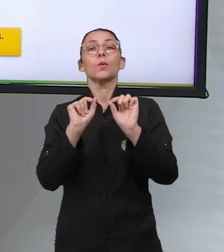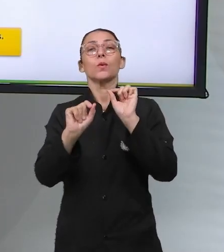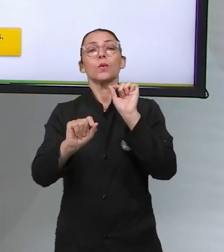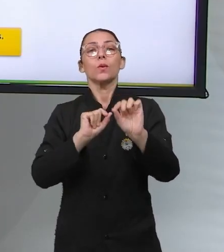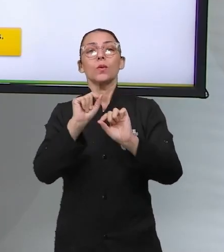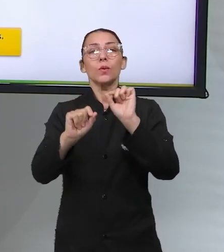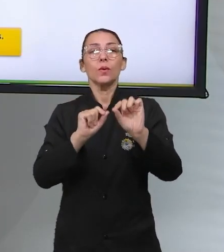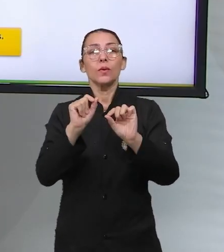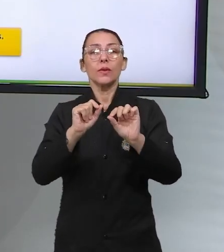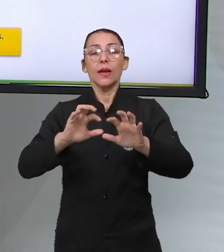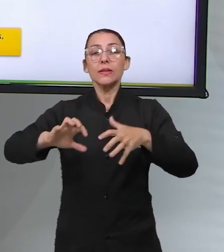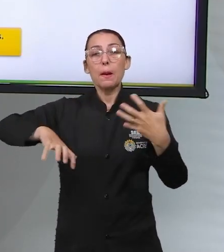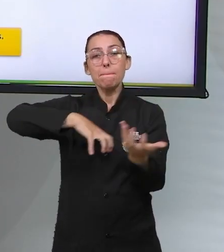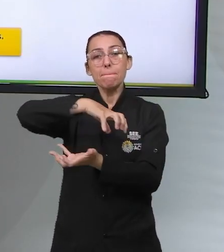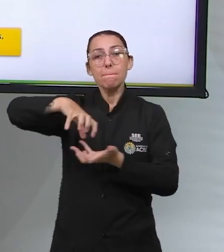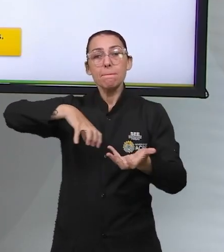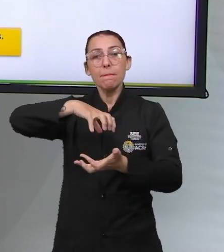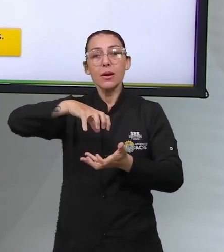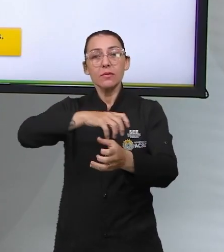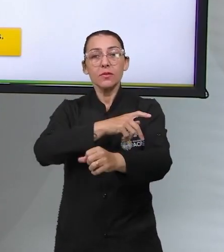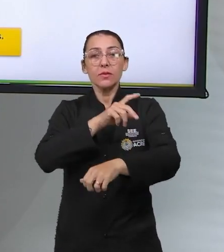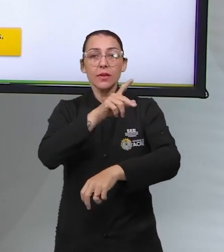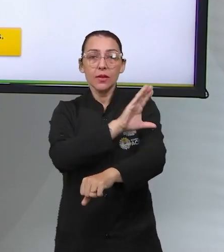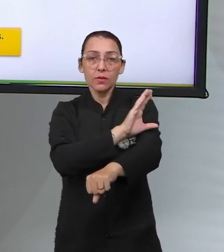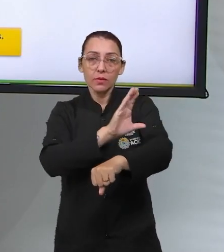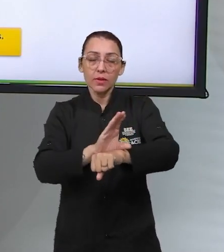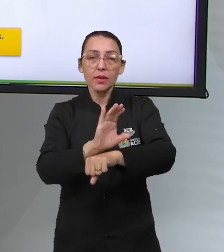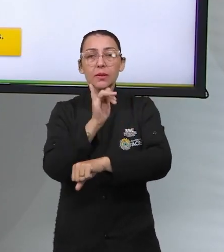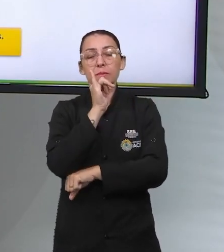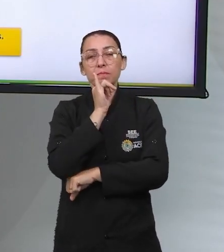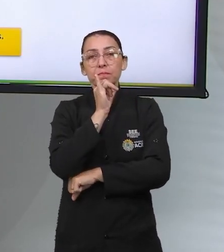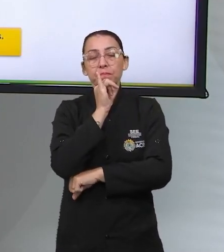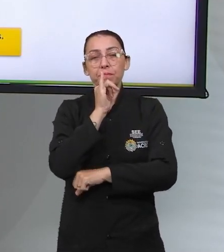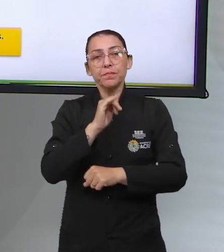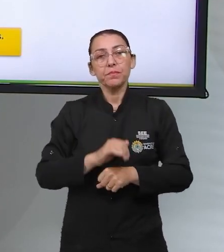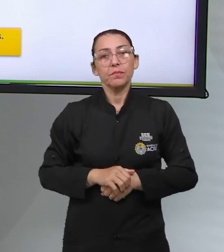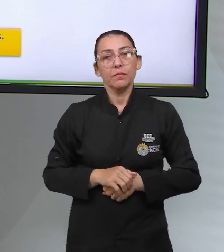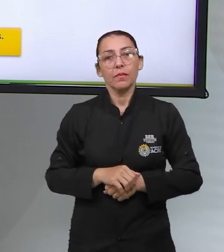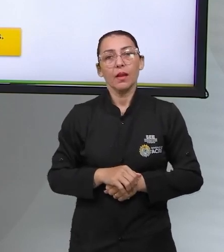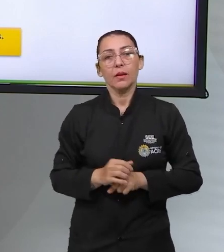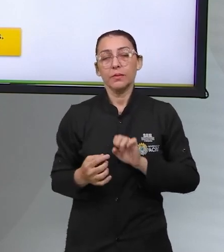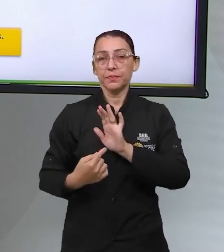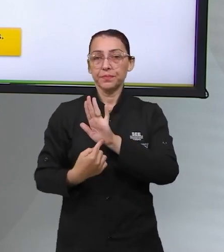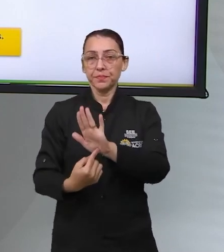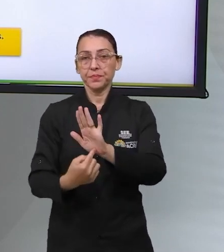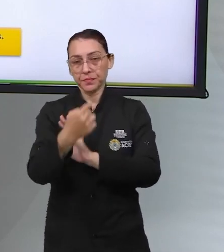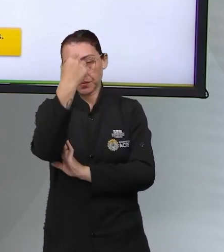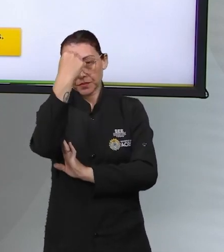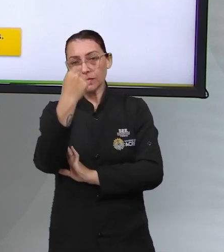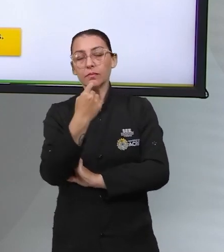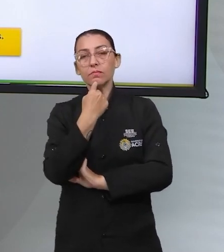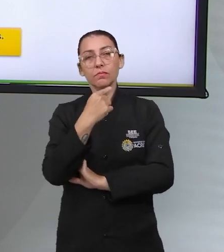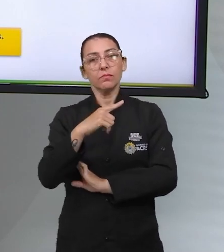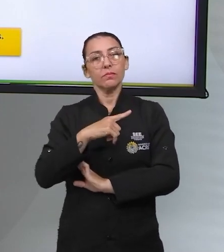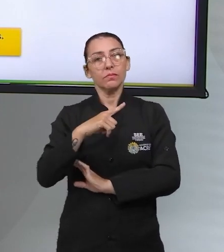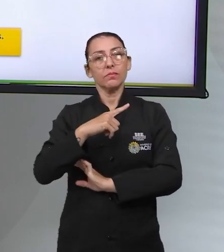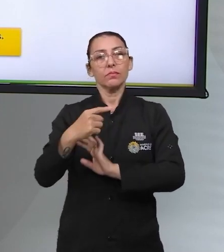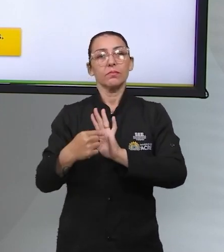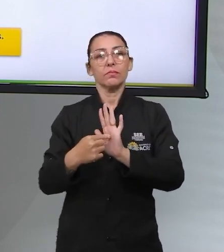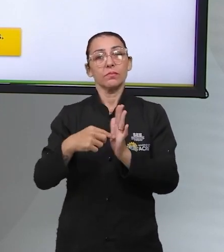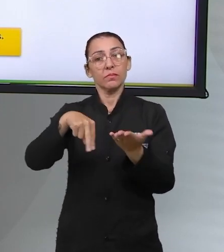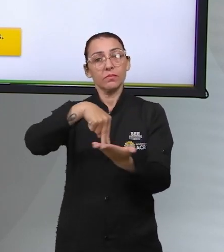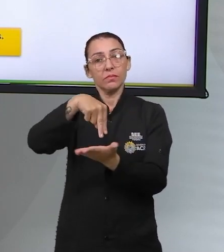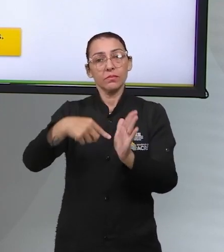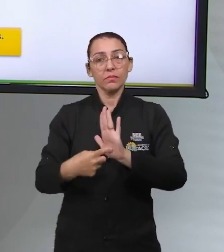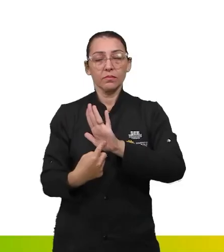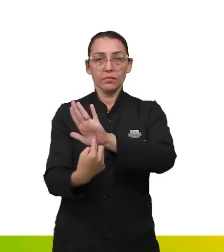questão das manifestações culturais. Então, por exemplo, conforme retratado aqui na imagem, nós temos uma apresentação de